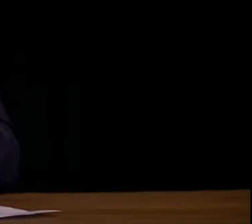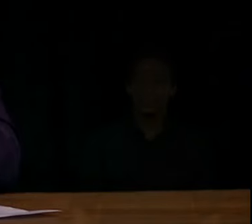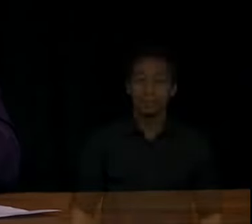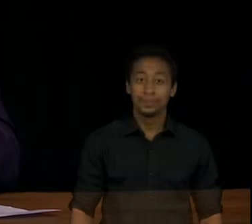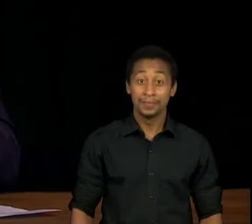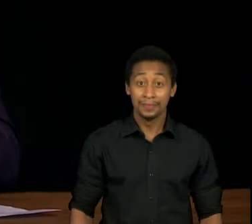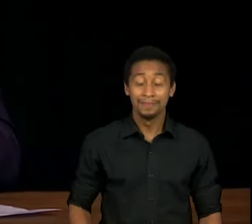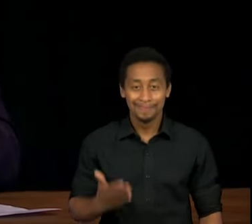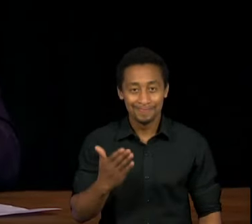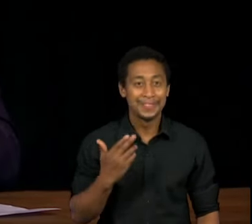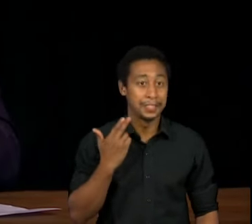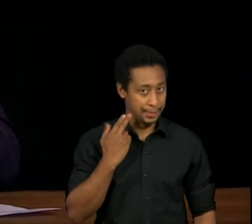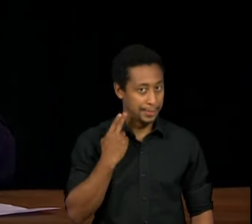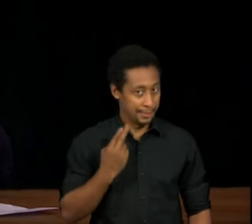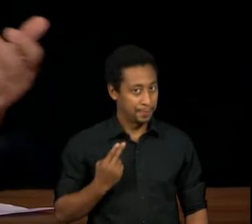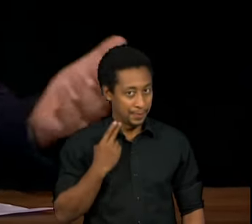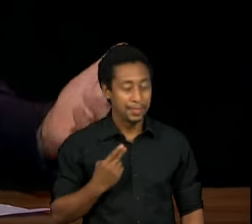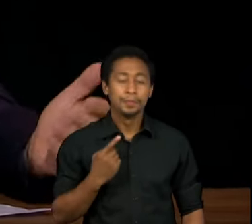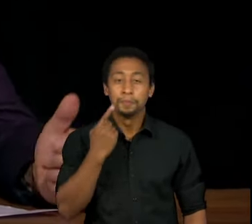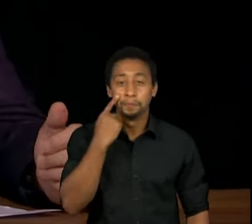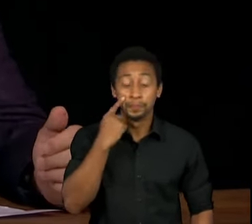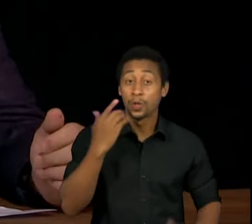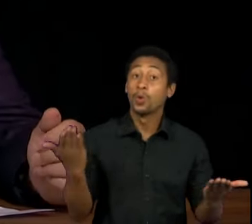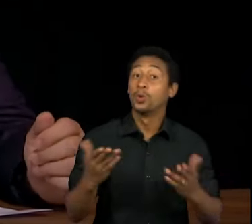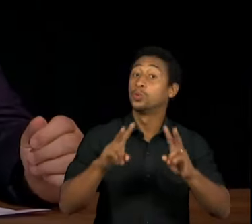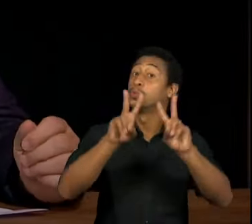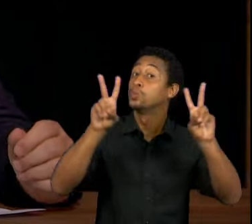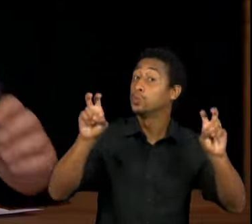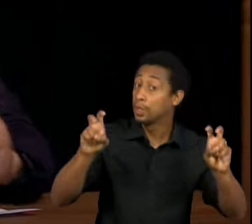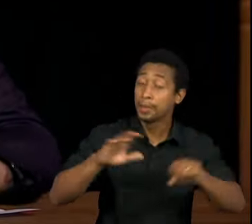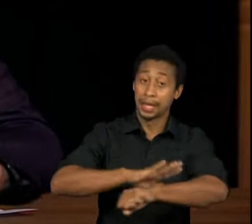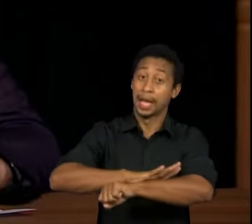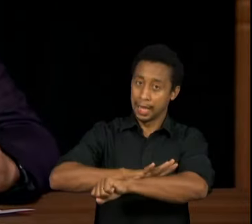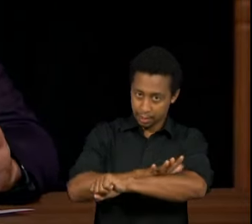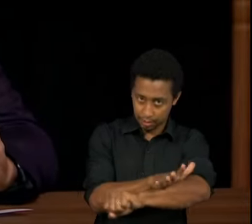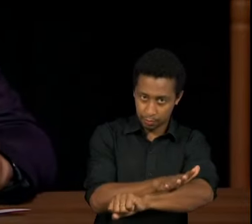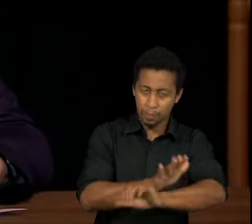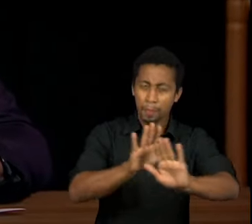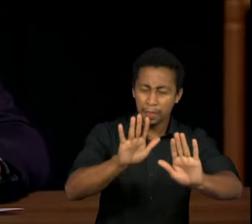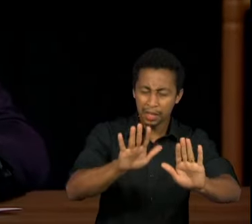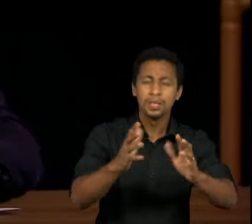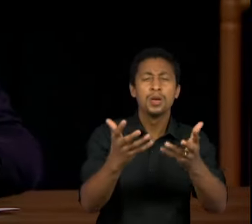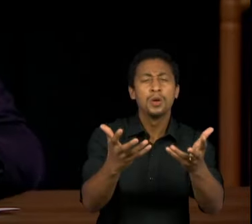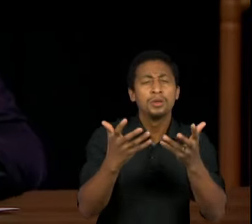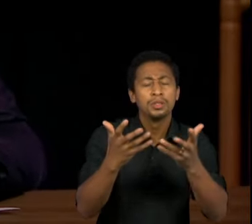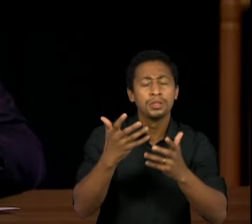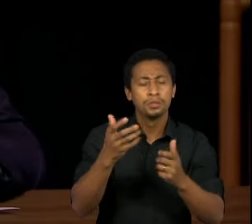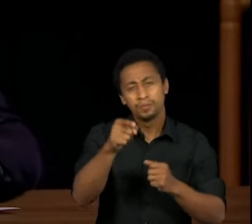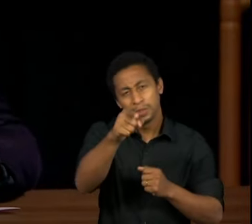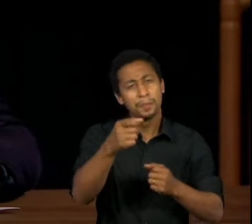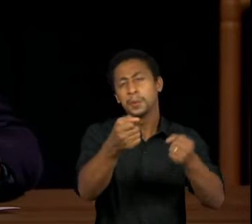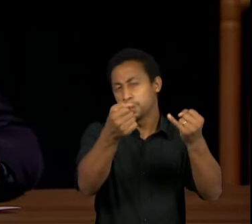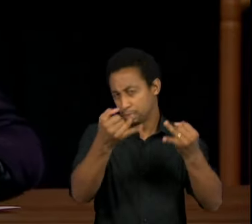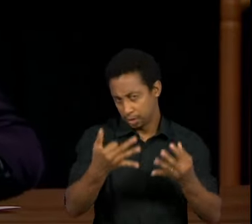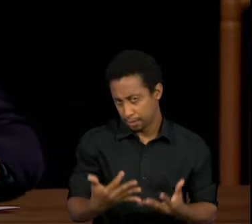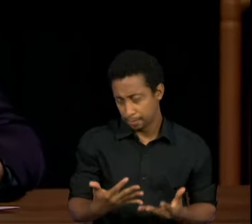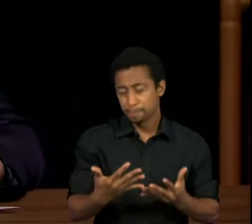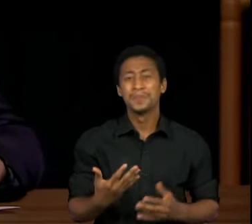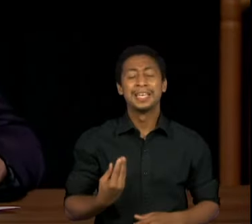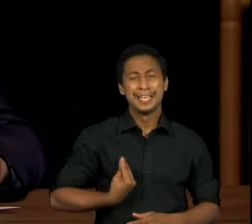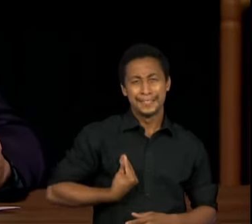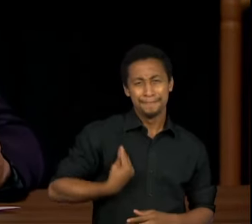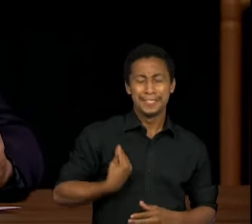é o de Jamila nós vamos falar de racismo evidentemente mas antes eu quero saber como é viver nas